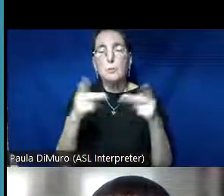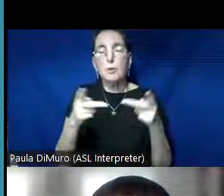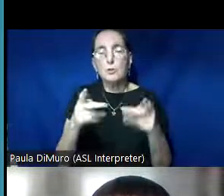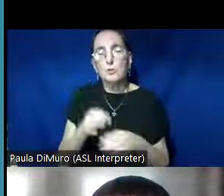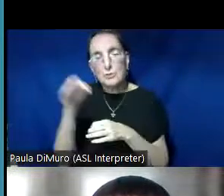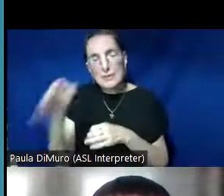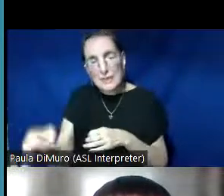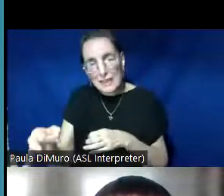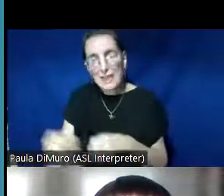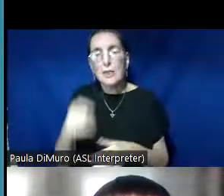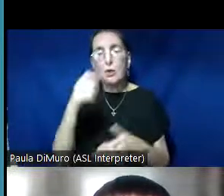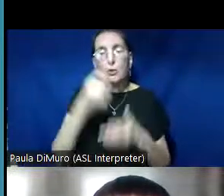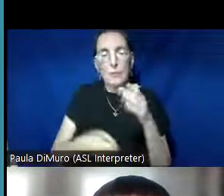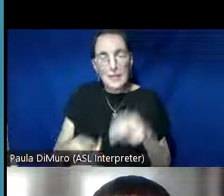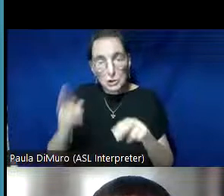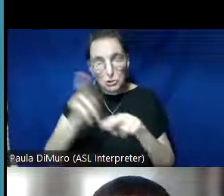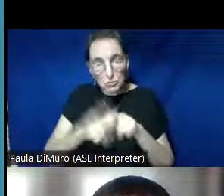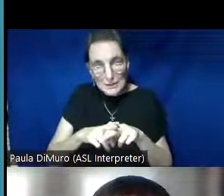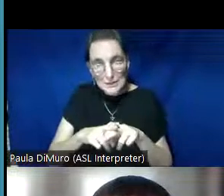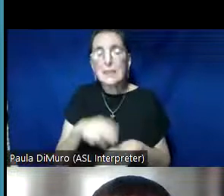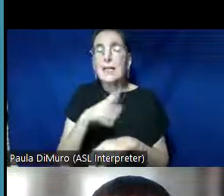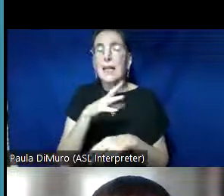propósitos ou propostas